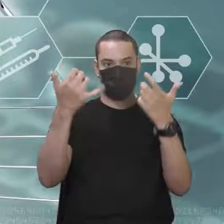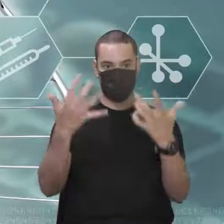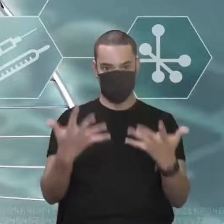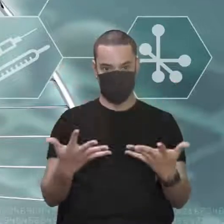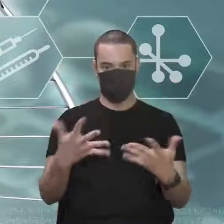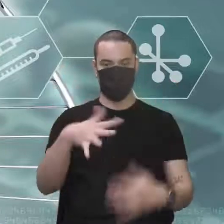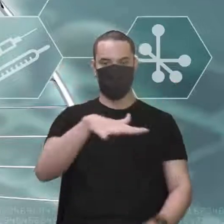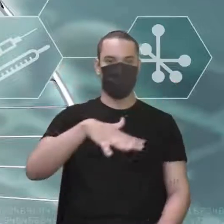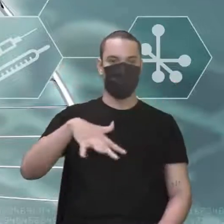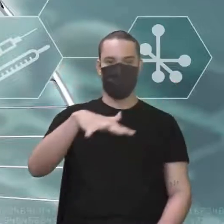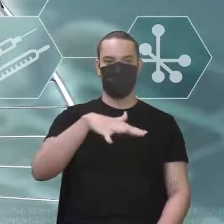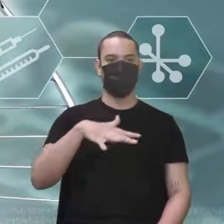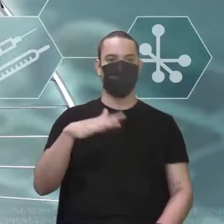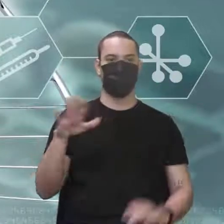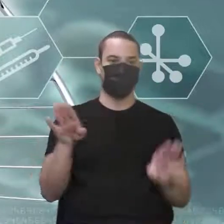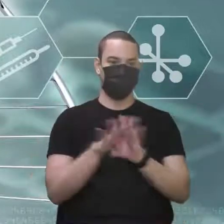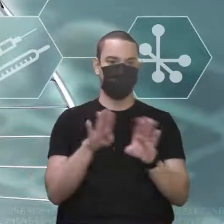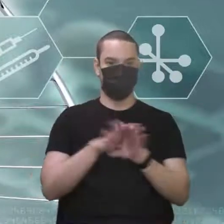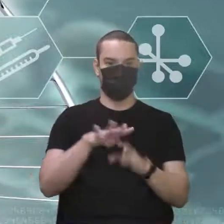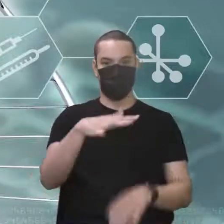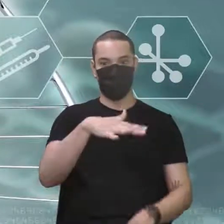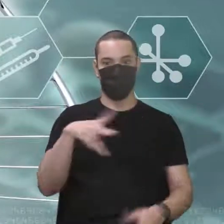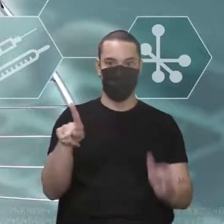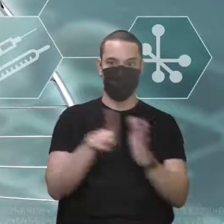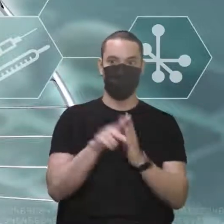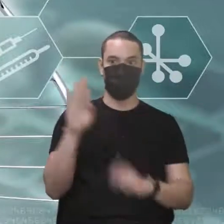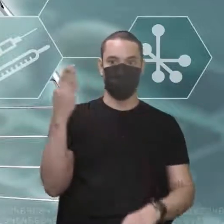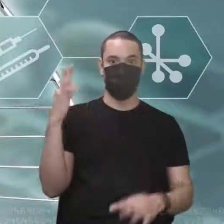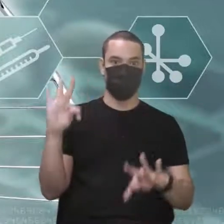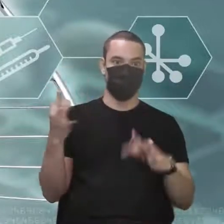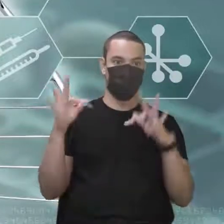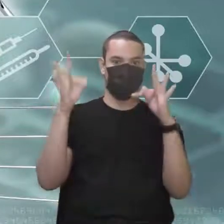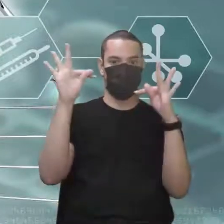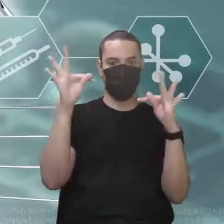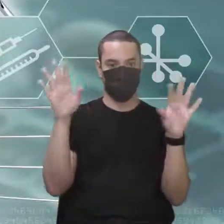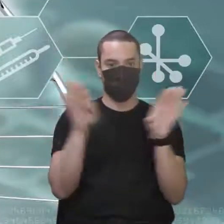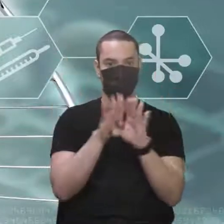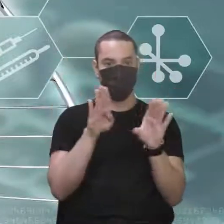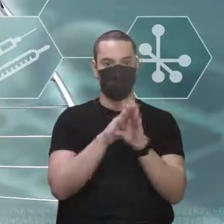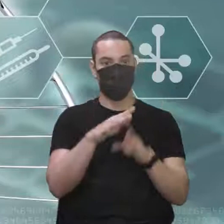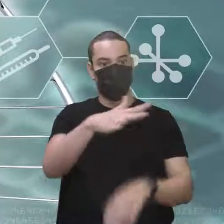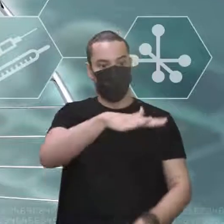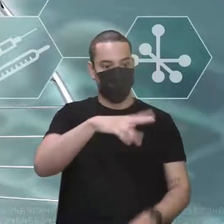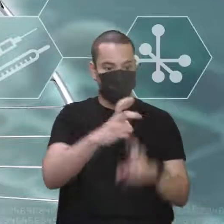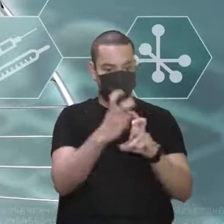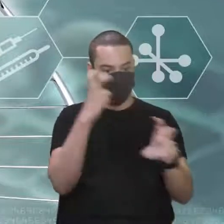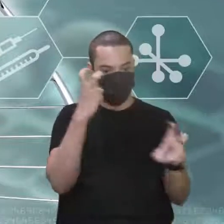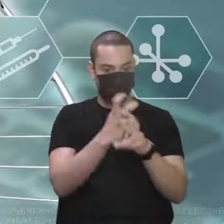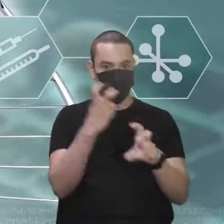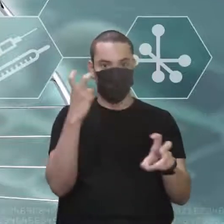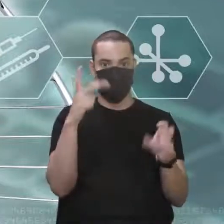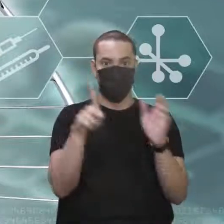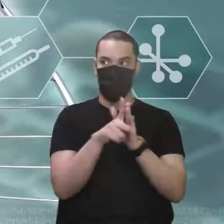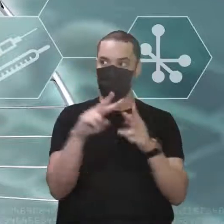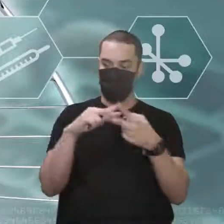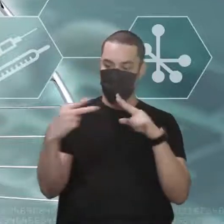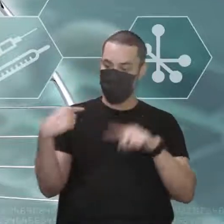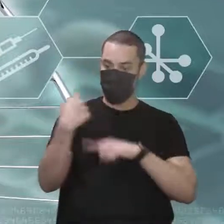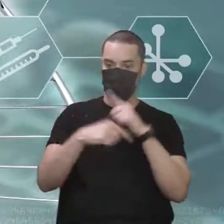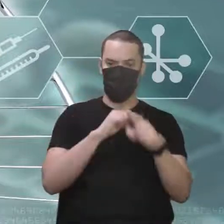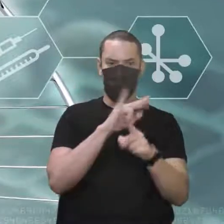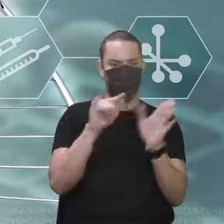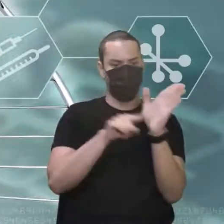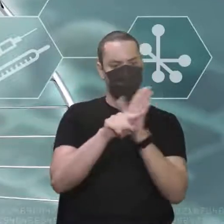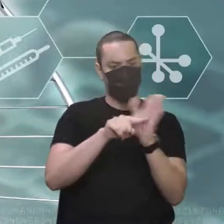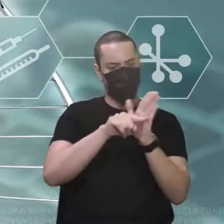tem áreas, né, tanto da biotecnologia, engenharia genética, tá, que vão se aprofundando cada vez mais